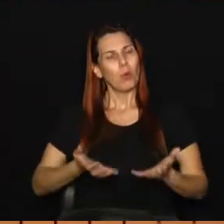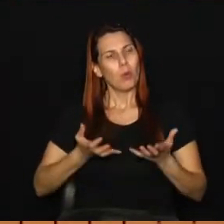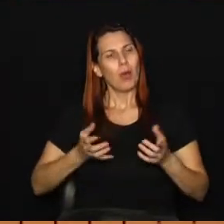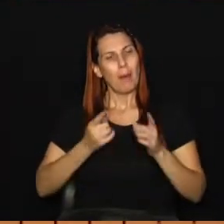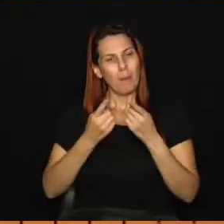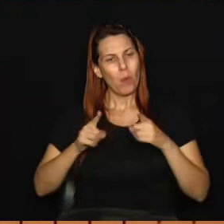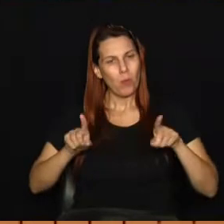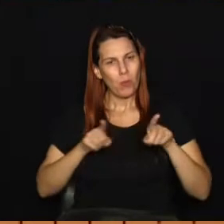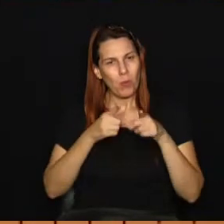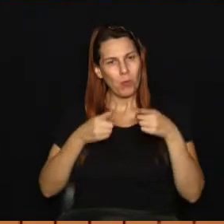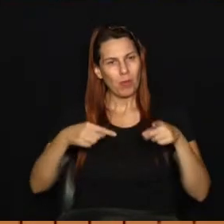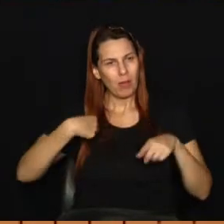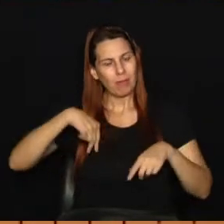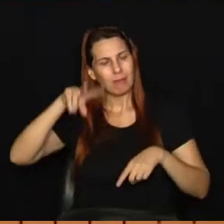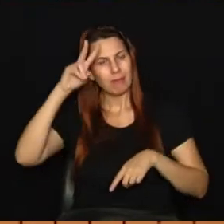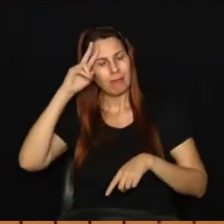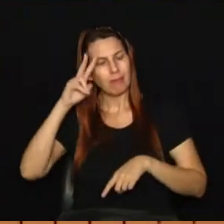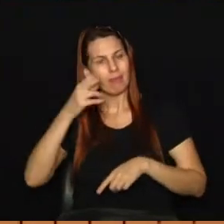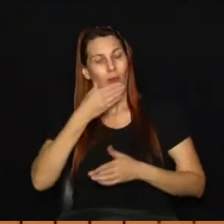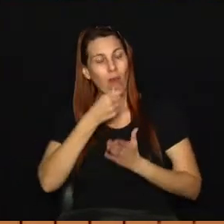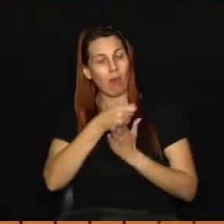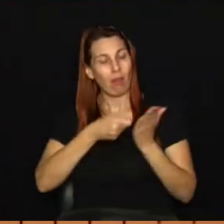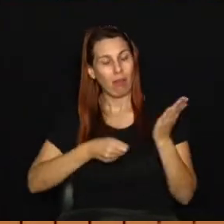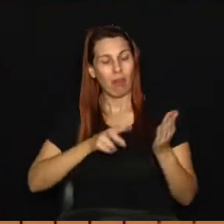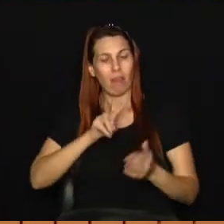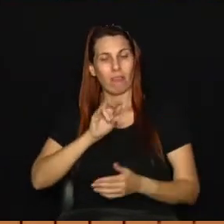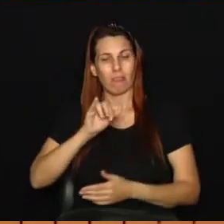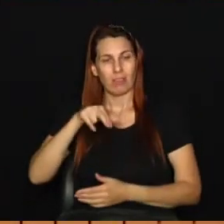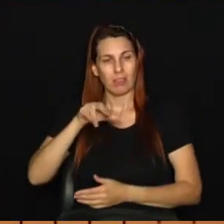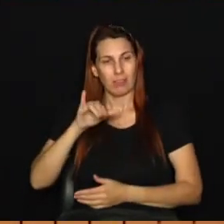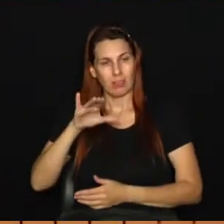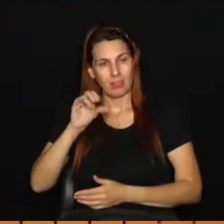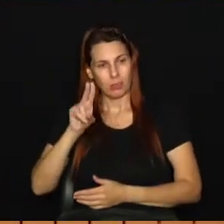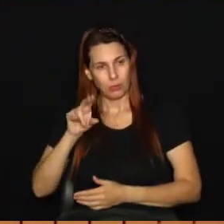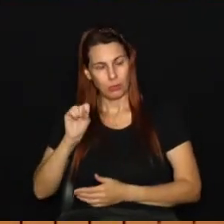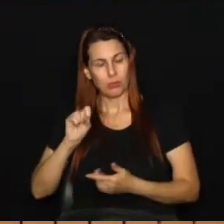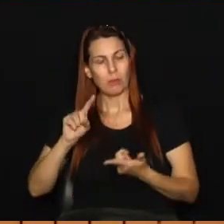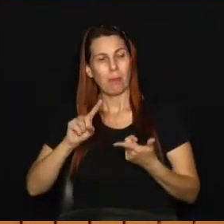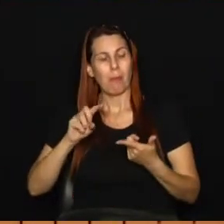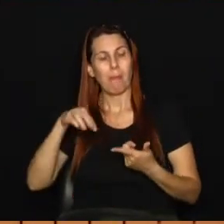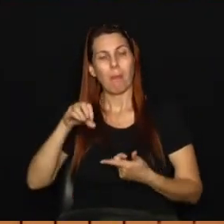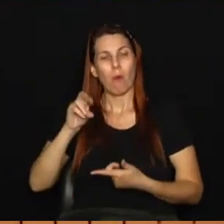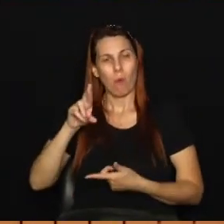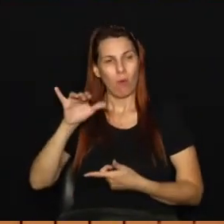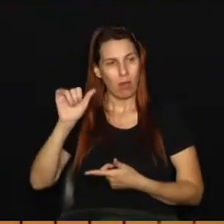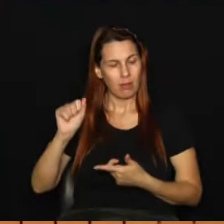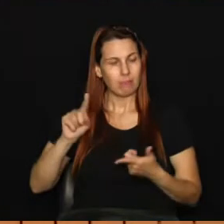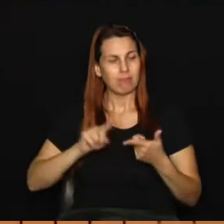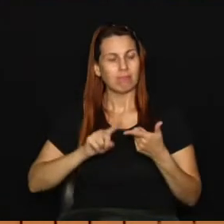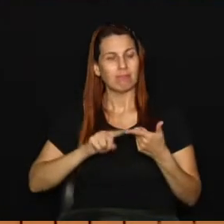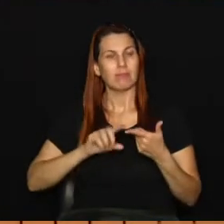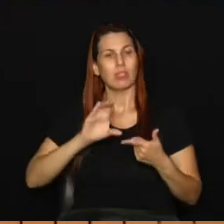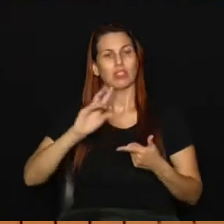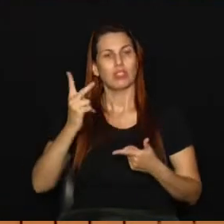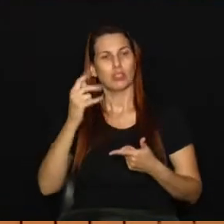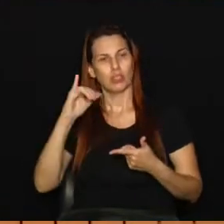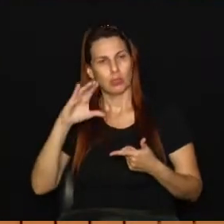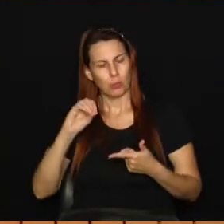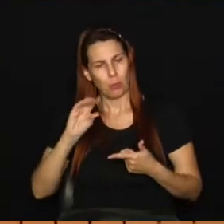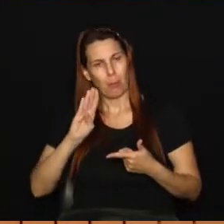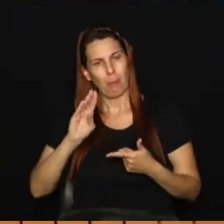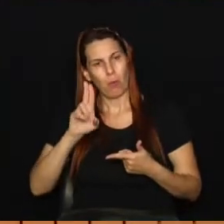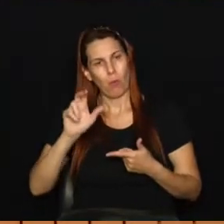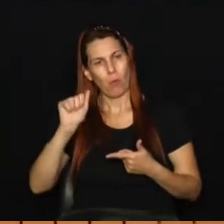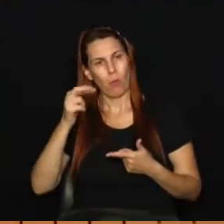em que o Vinícius de Moraes e o Chico Buarque de Holanda, eles compuseram essa música e que a gente